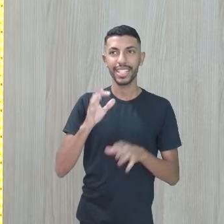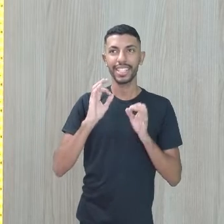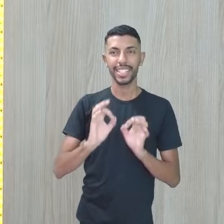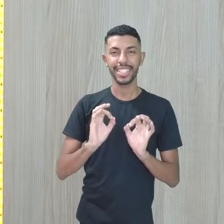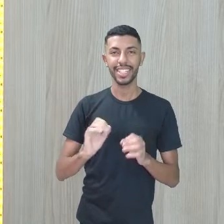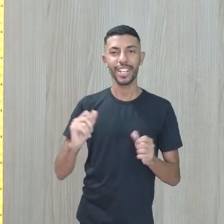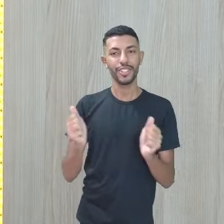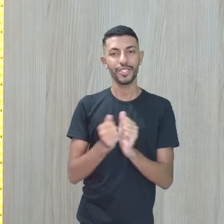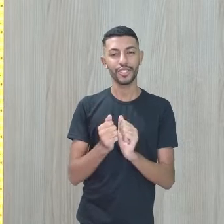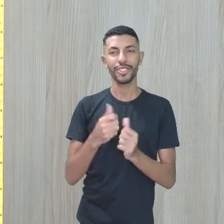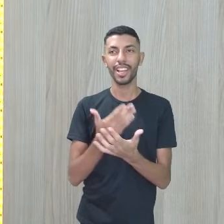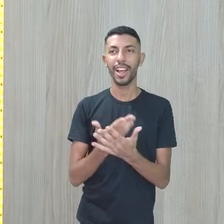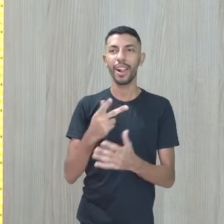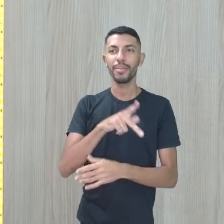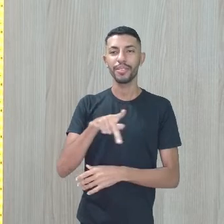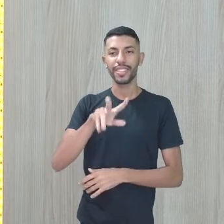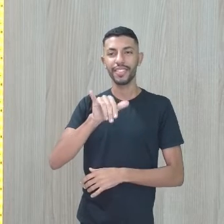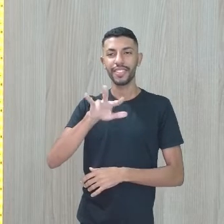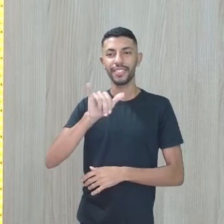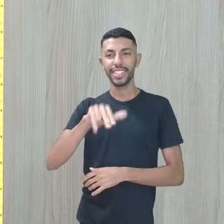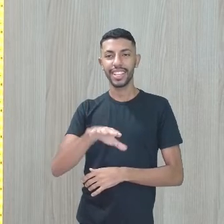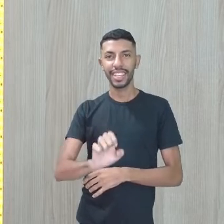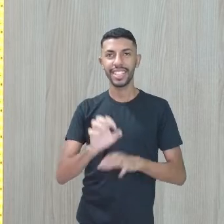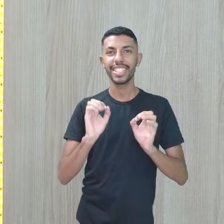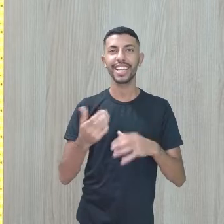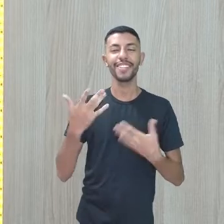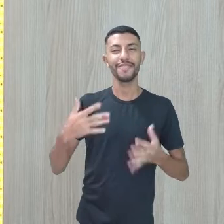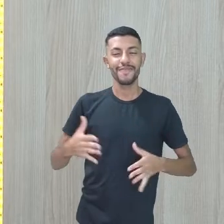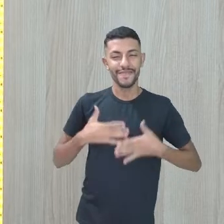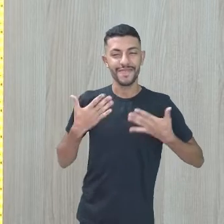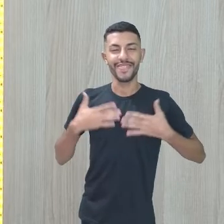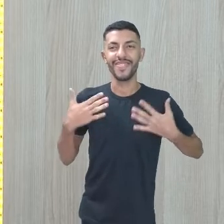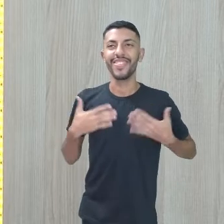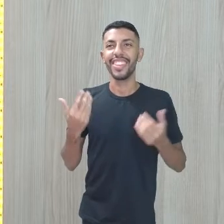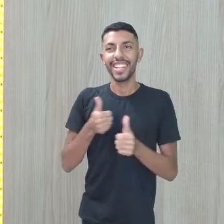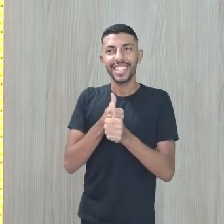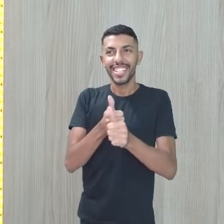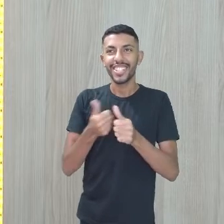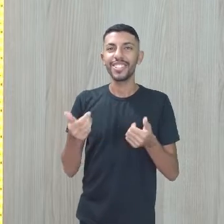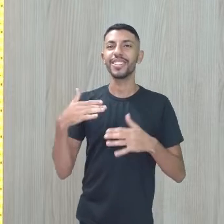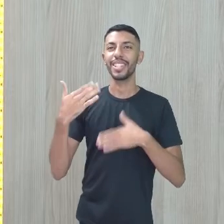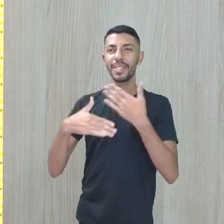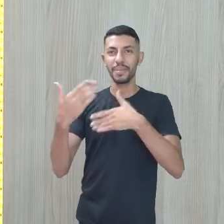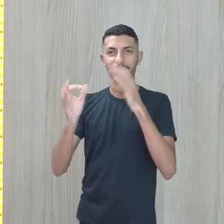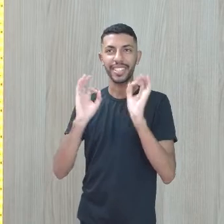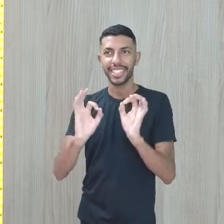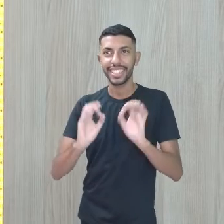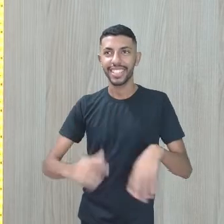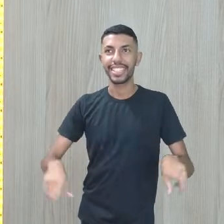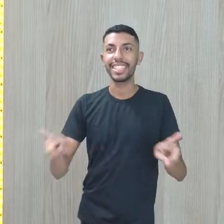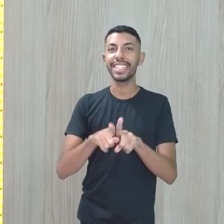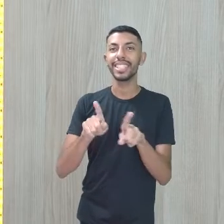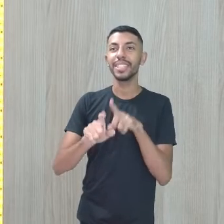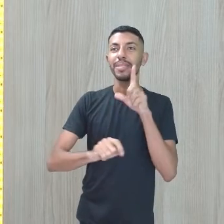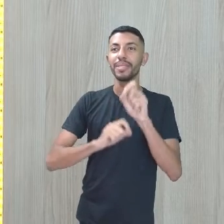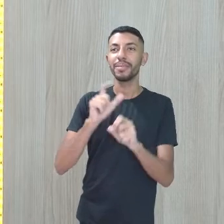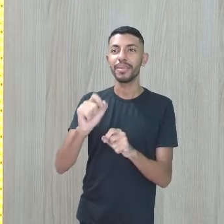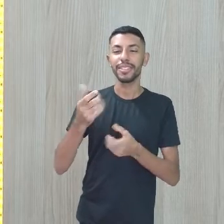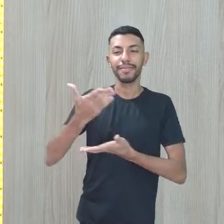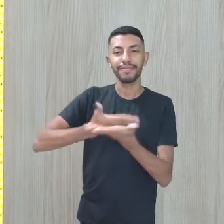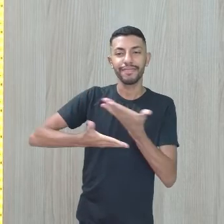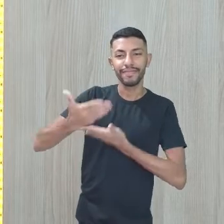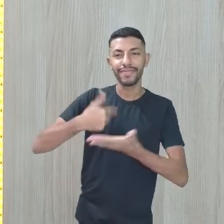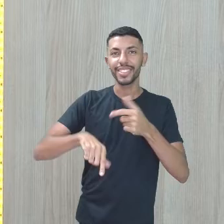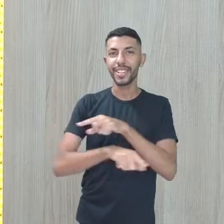nessa aula da professora Viviane. É uma alegria acompanhá-la nesse processo, não é? E estar aqui